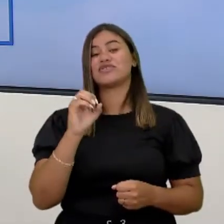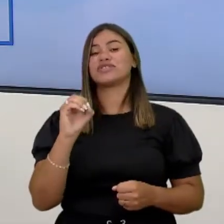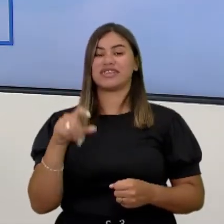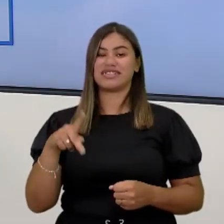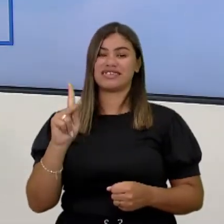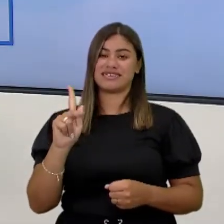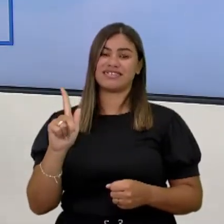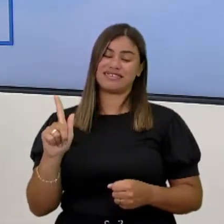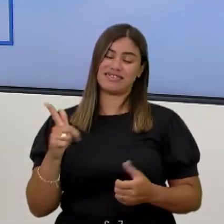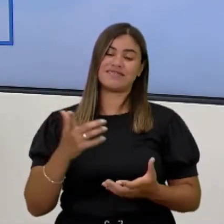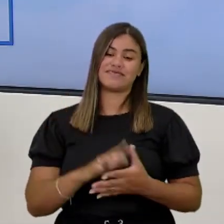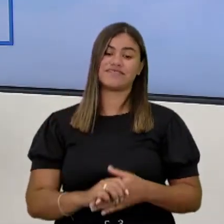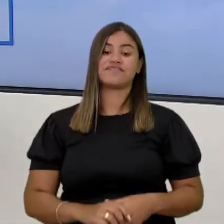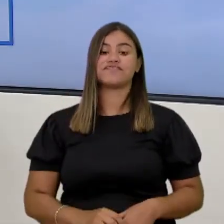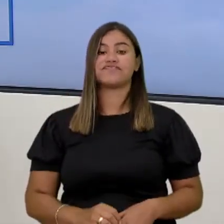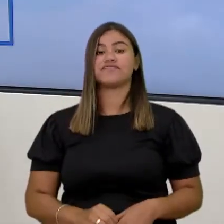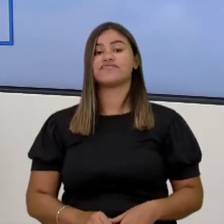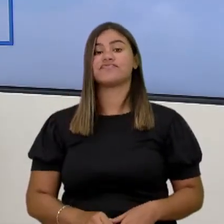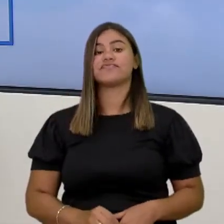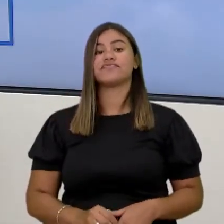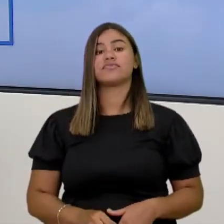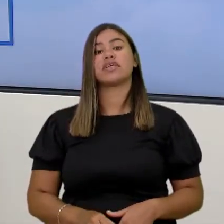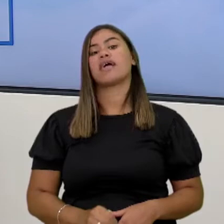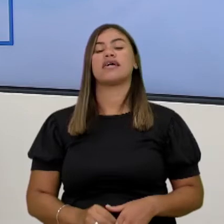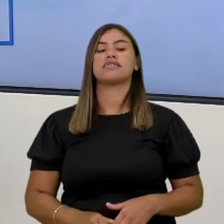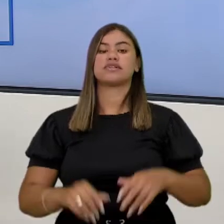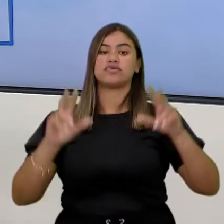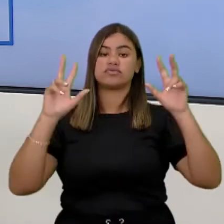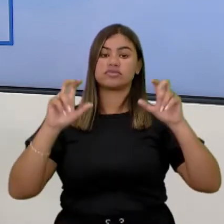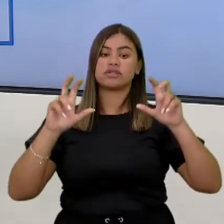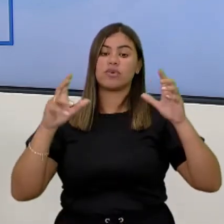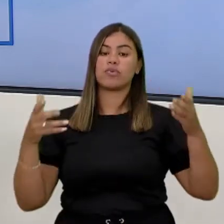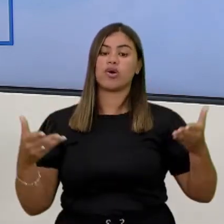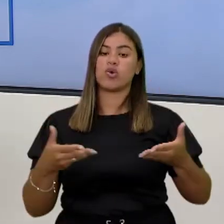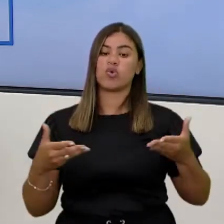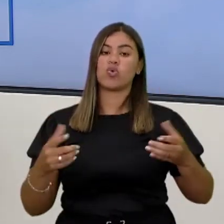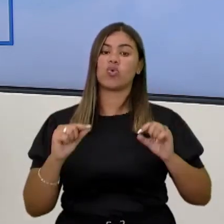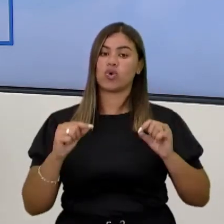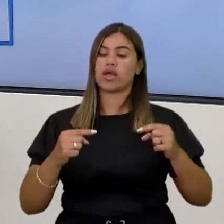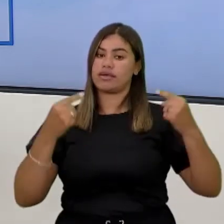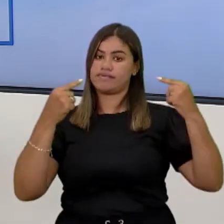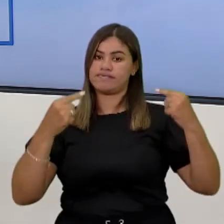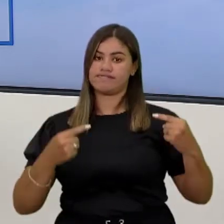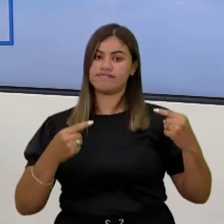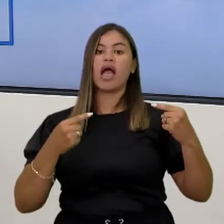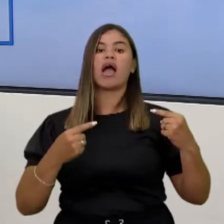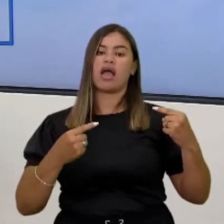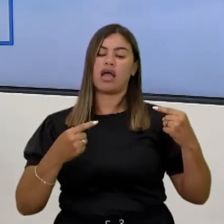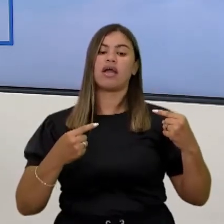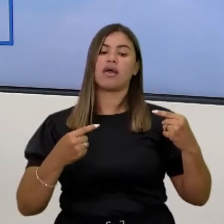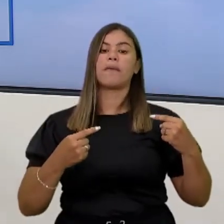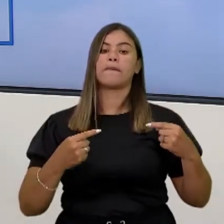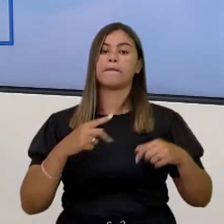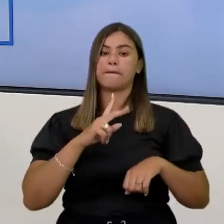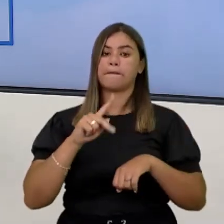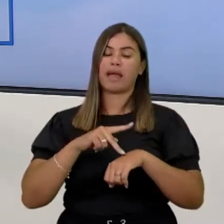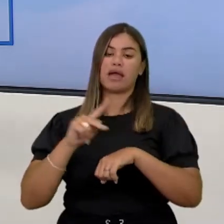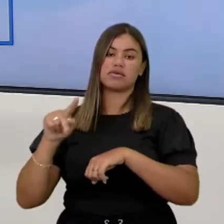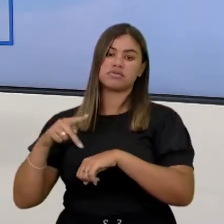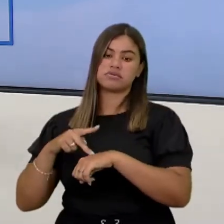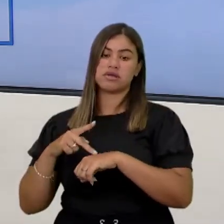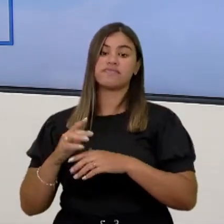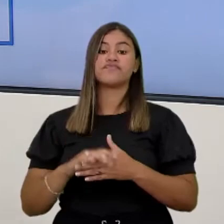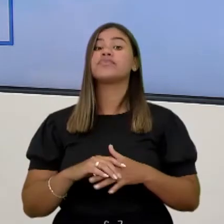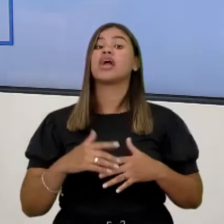que estão contribuindo para o debate hoje é a questão do confronto entre Rússia e Ucrânia. Sim. Outro então, as notícias